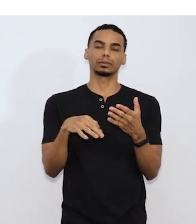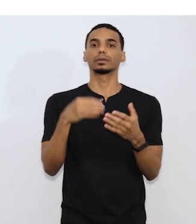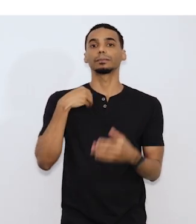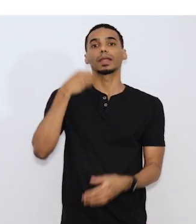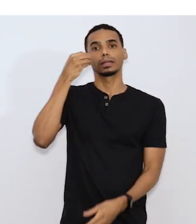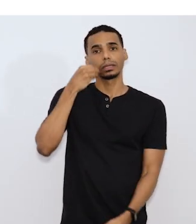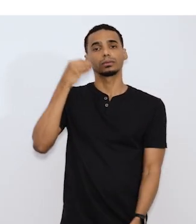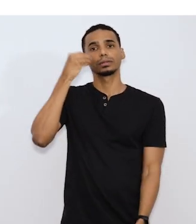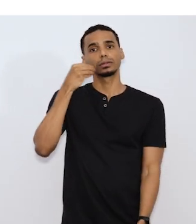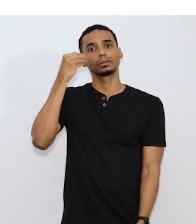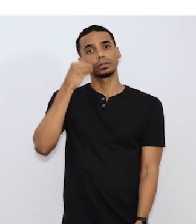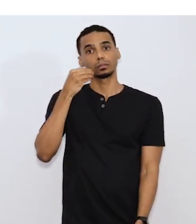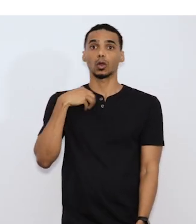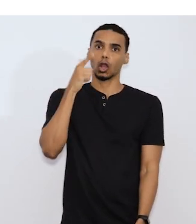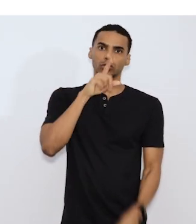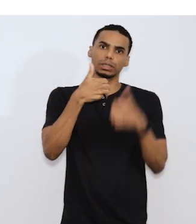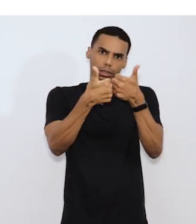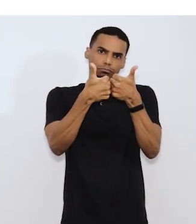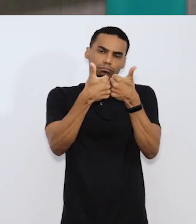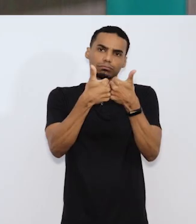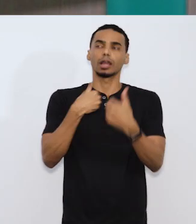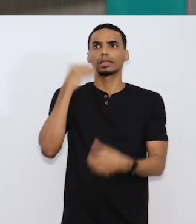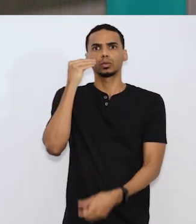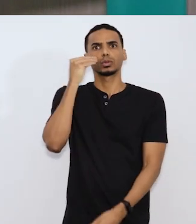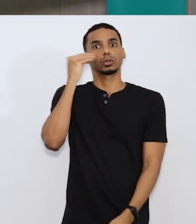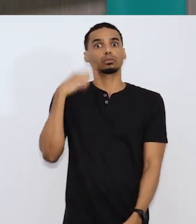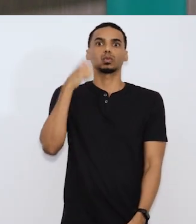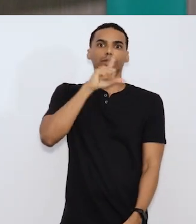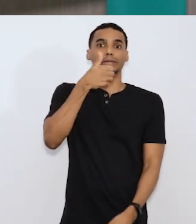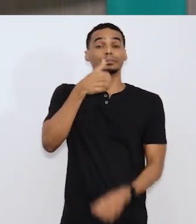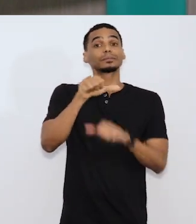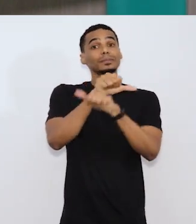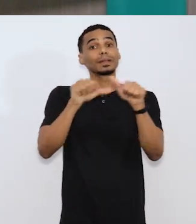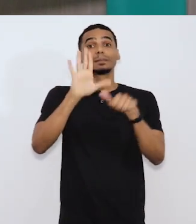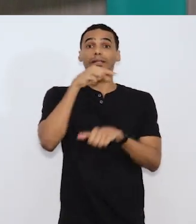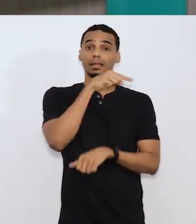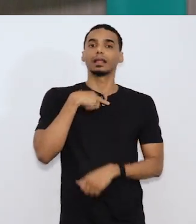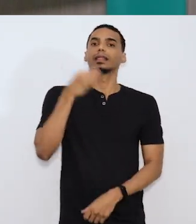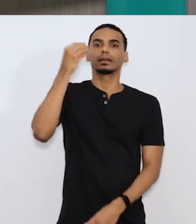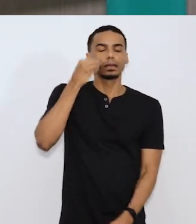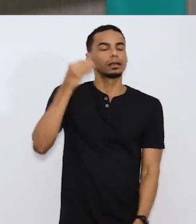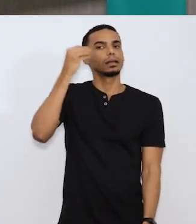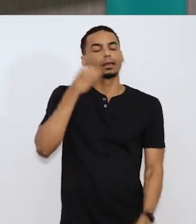tentou e conseguiu. Mas nesse caso, ele tentou,